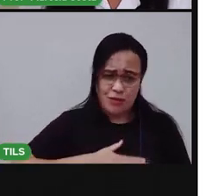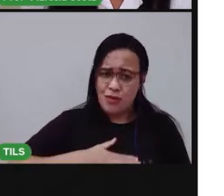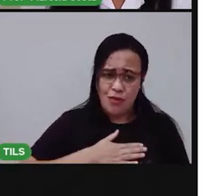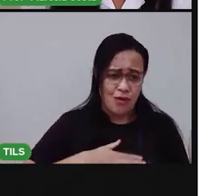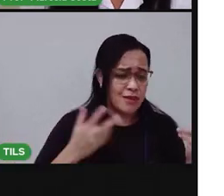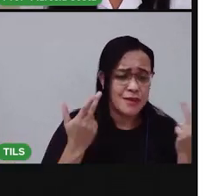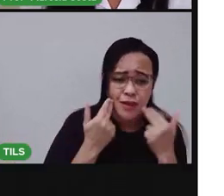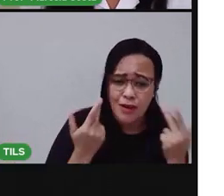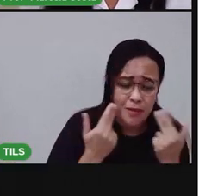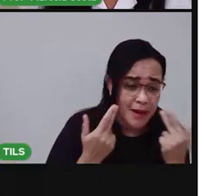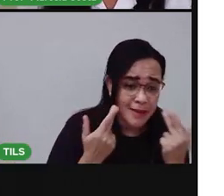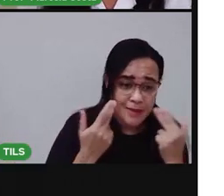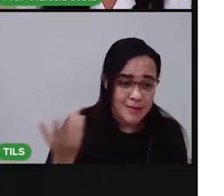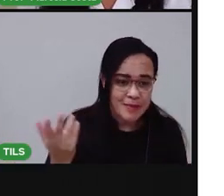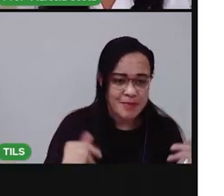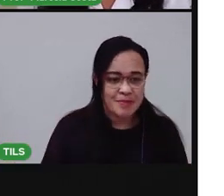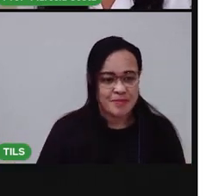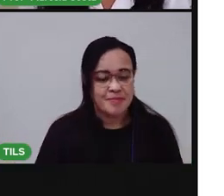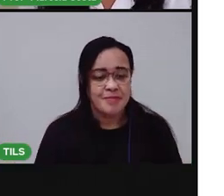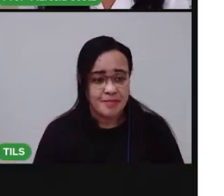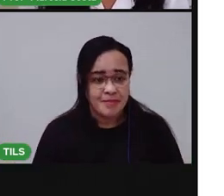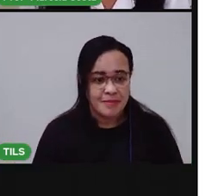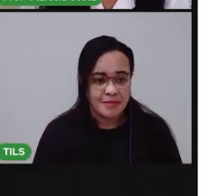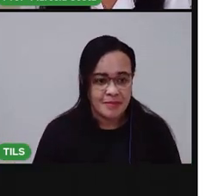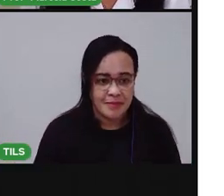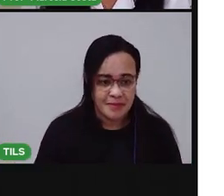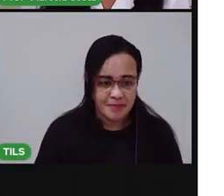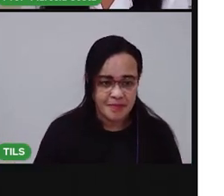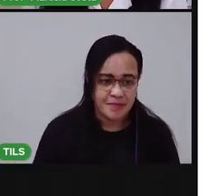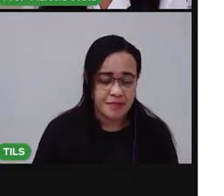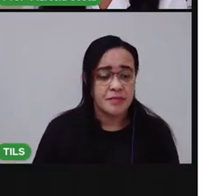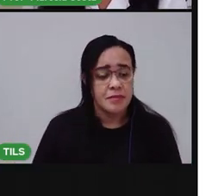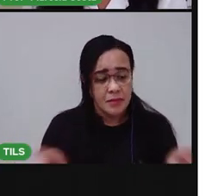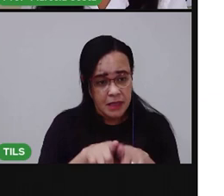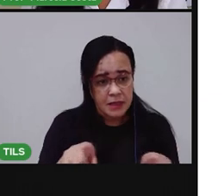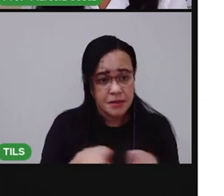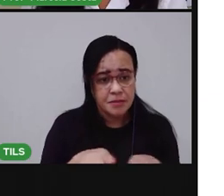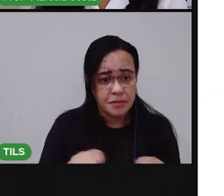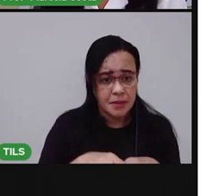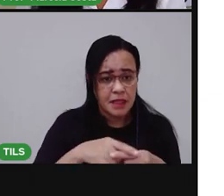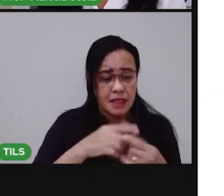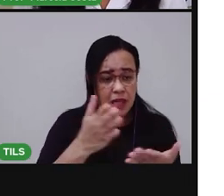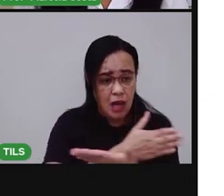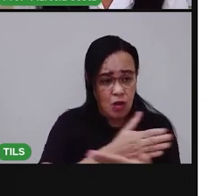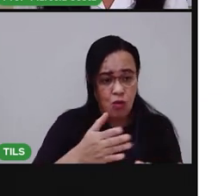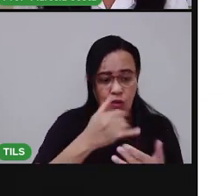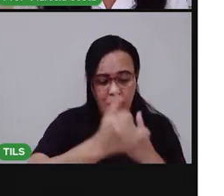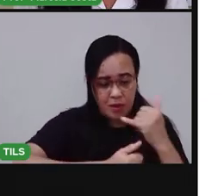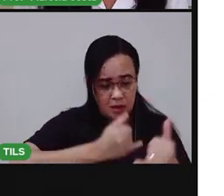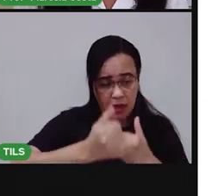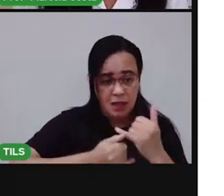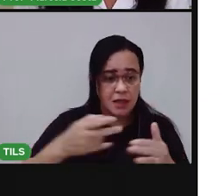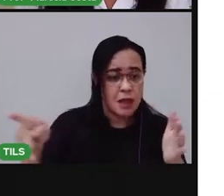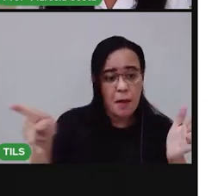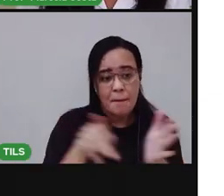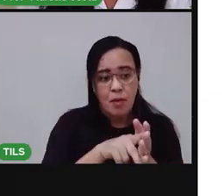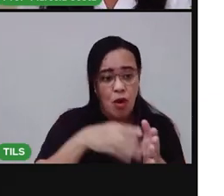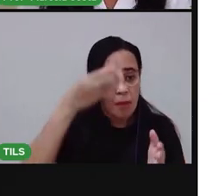tem algumas atividades de lazer que são próprias de algumas culturas, como a cultura